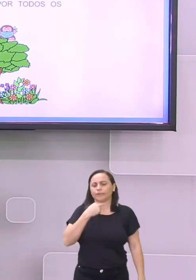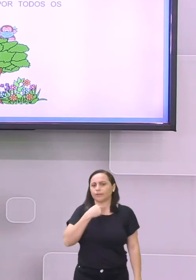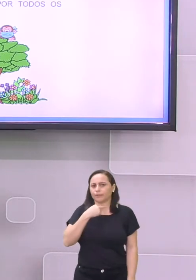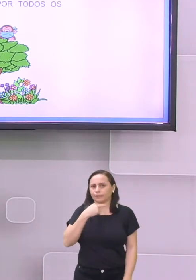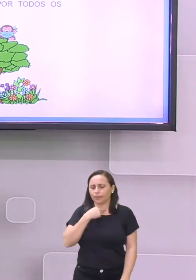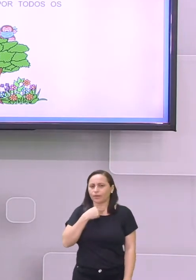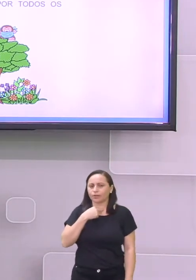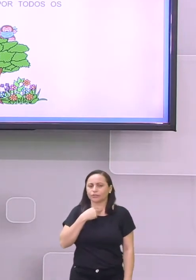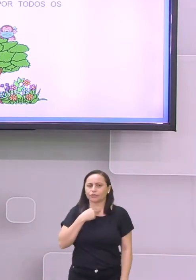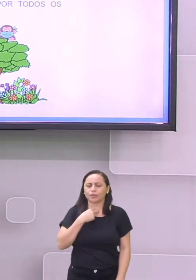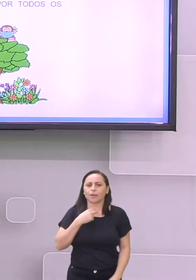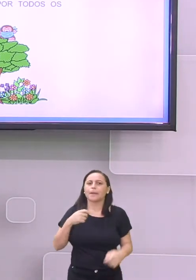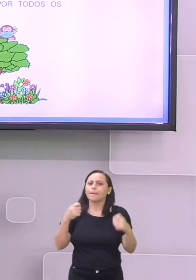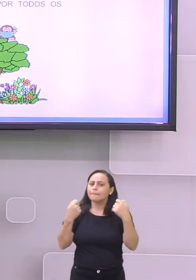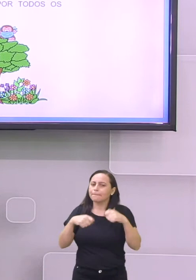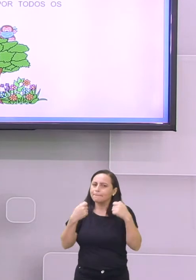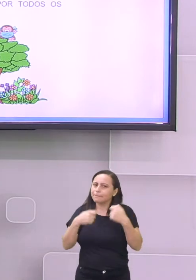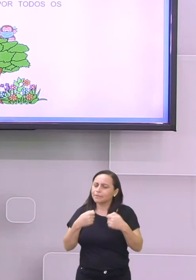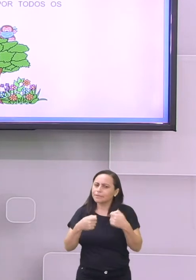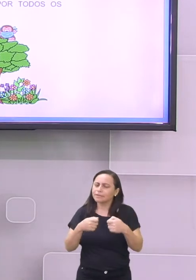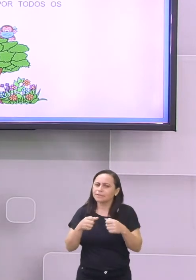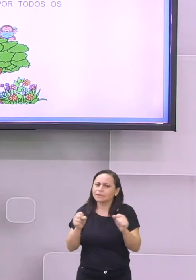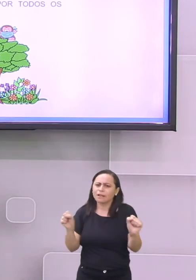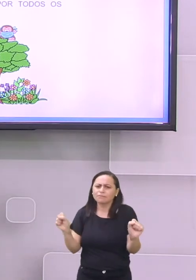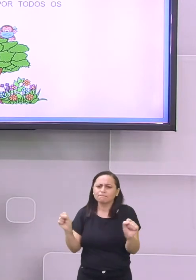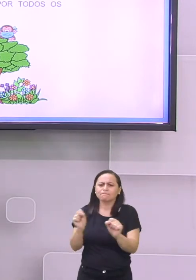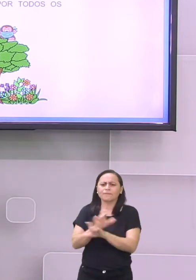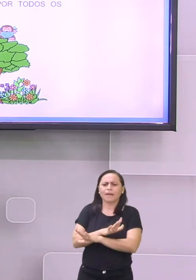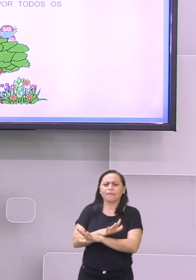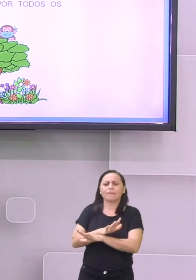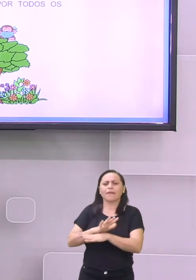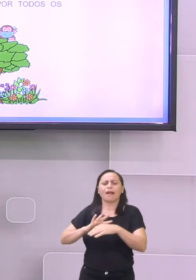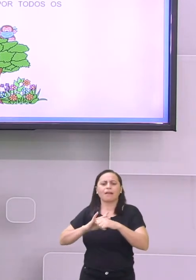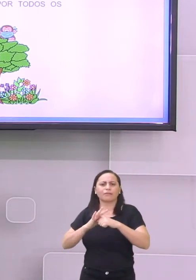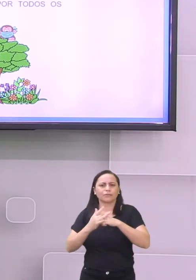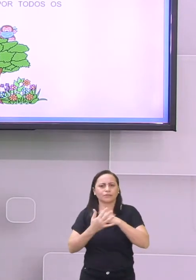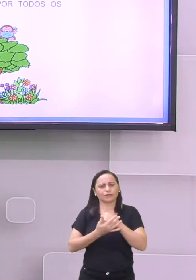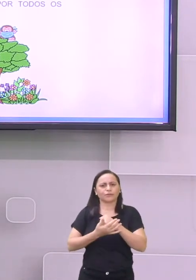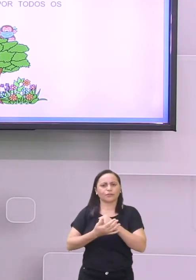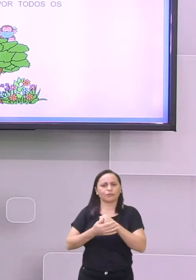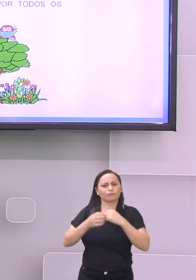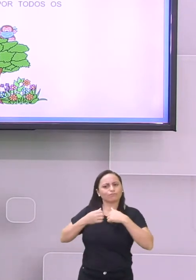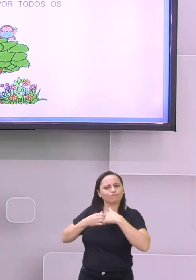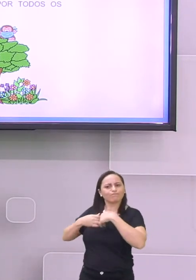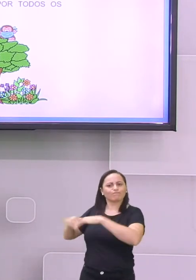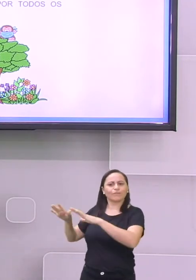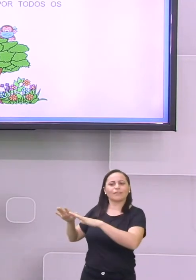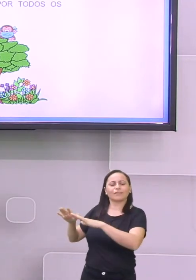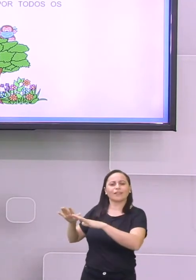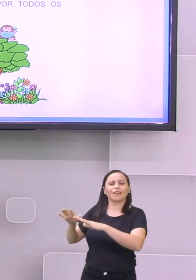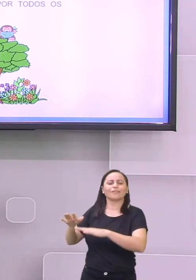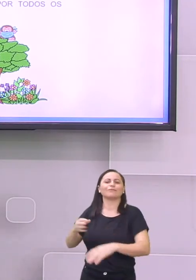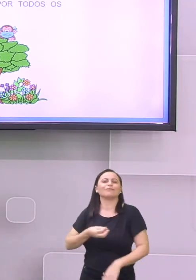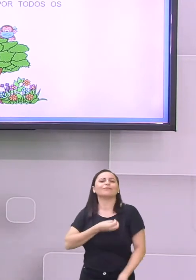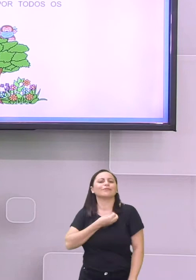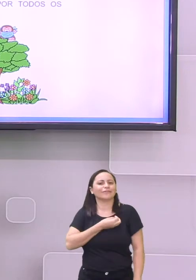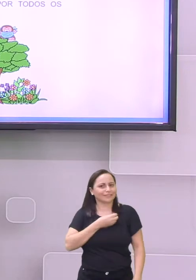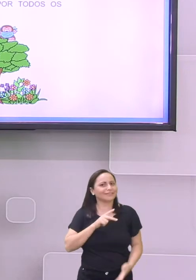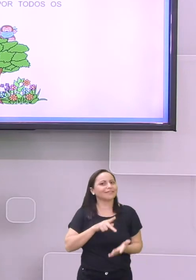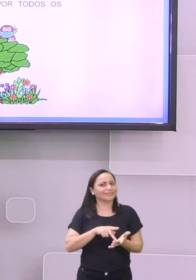temos que combater esse vírus e tirar ele de vez da nossa vida. É ou não